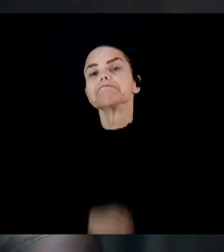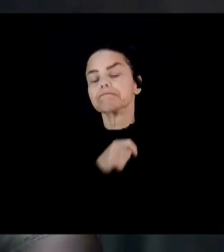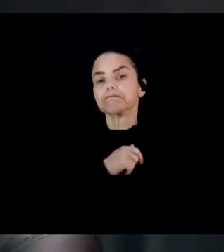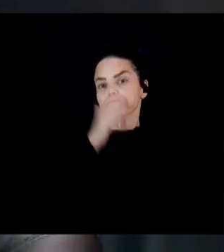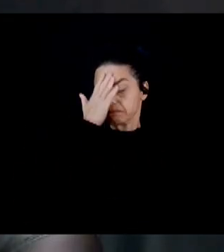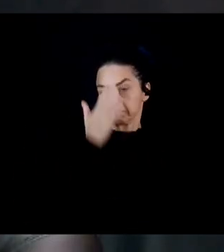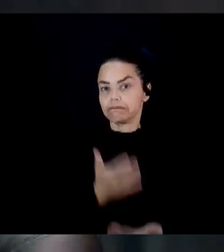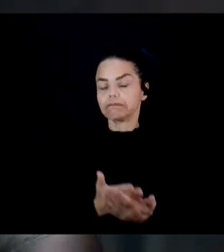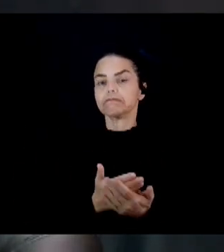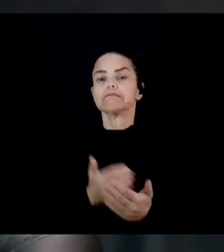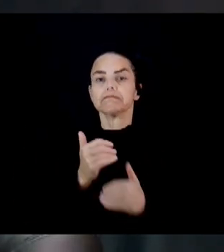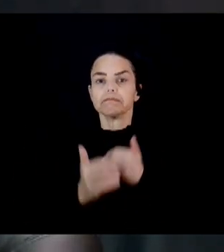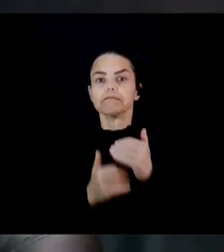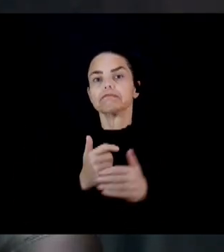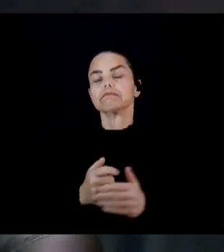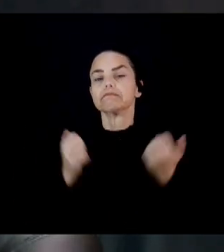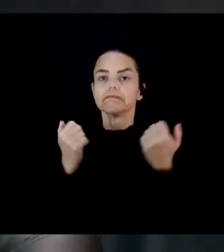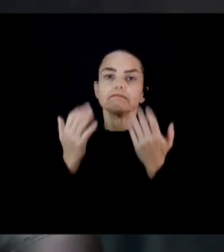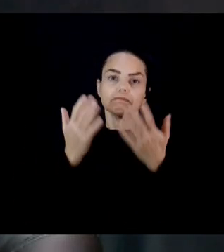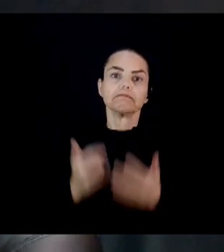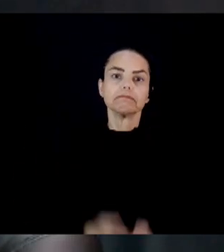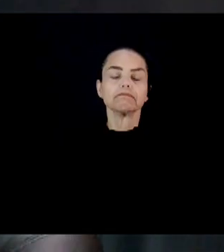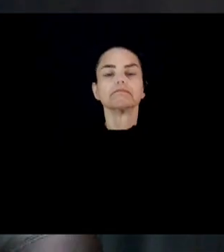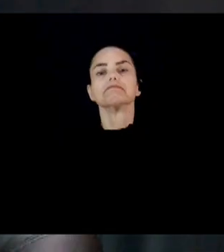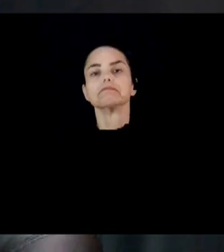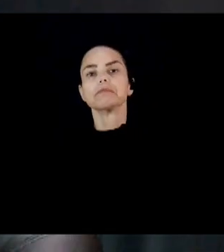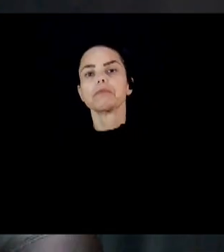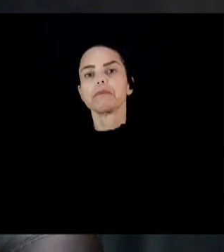processo externo que nos